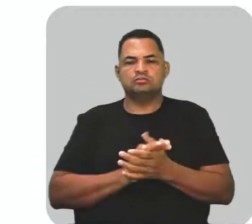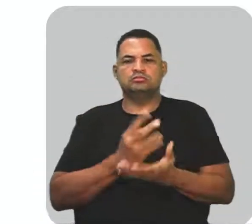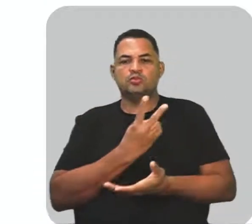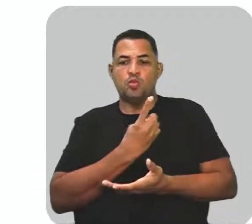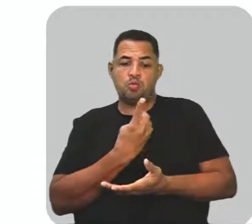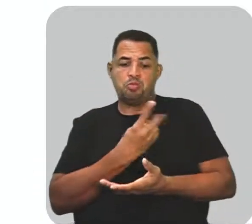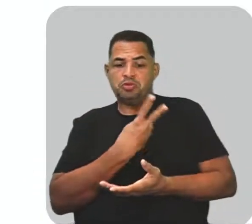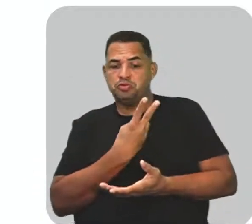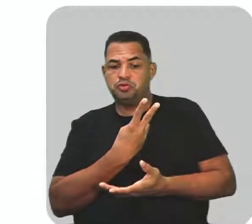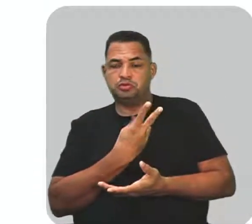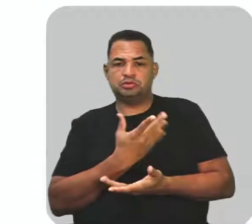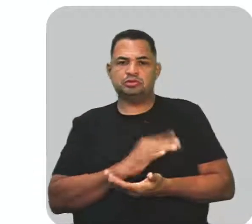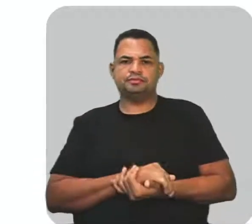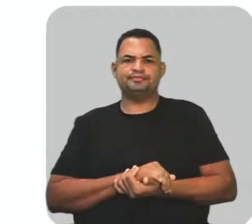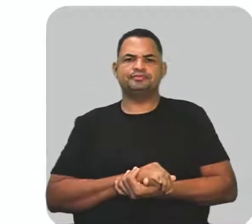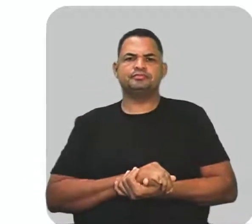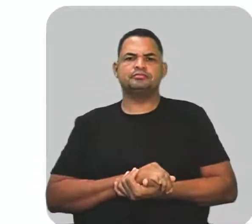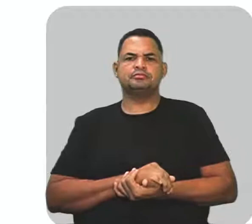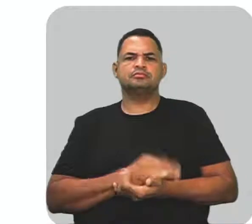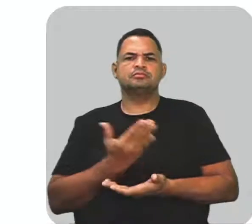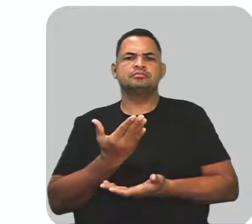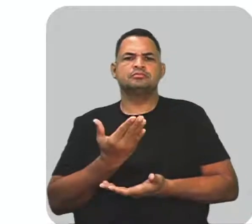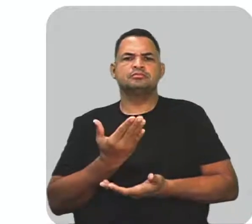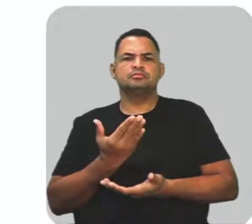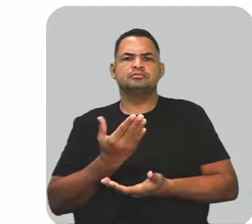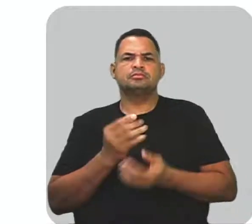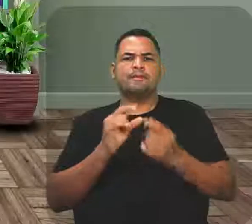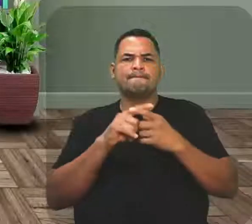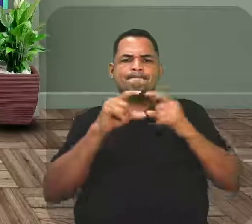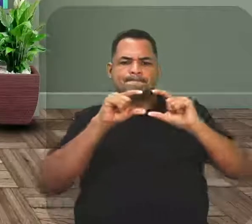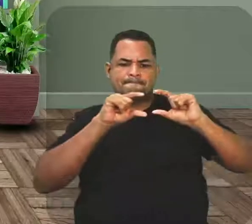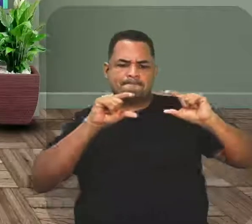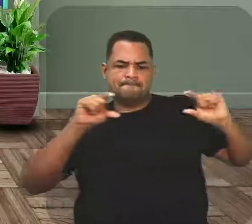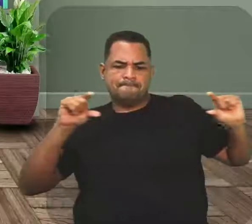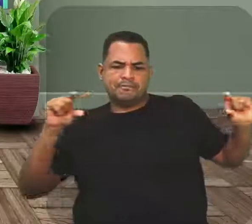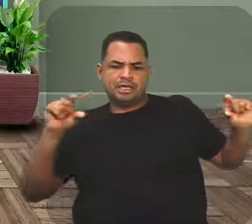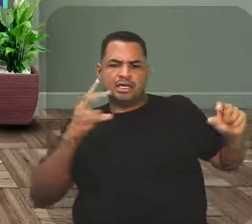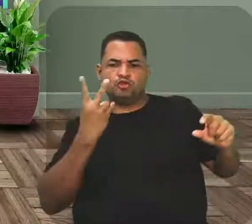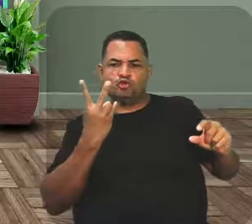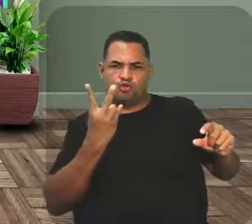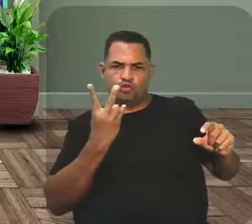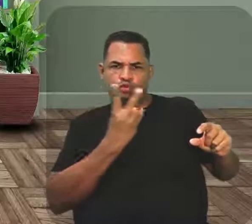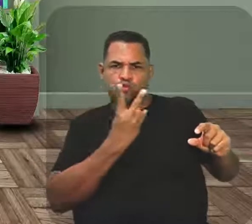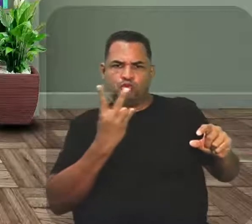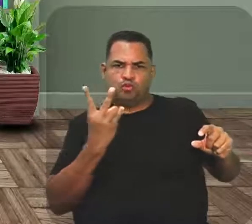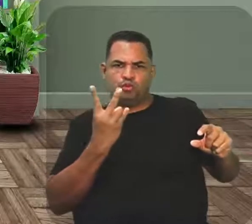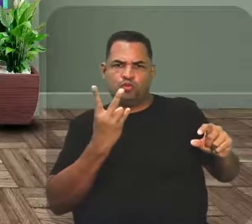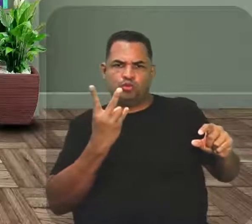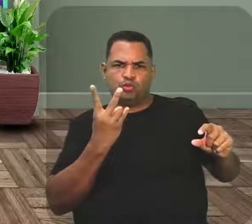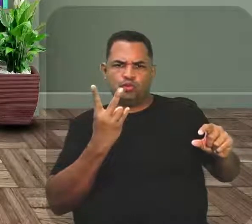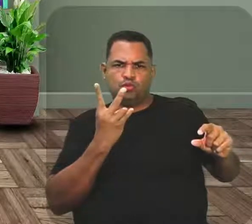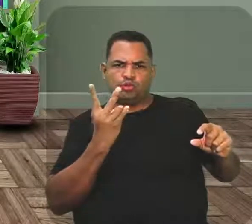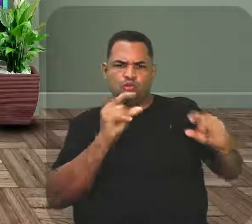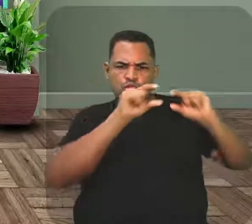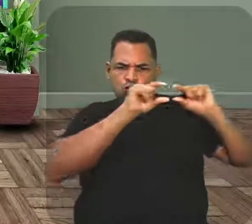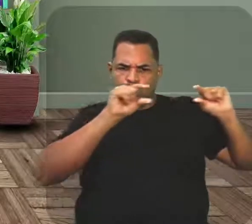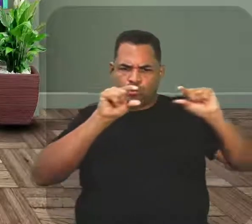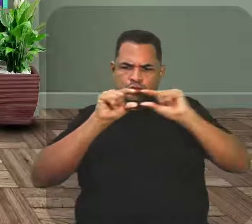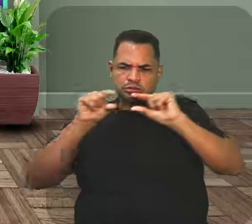orações. Professora, eu estou entendendo que então o período ele vai ter duas orações? Um